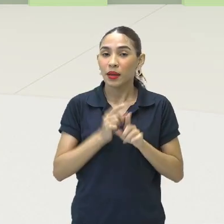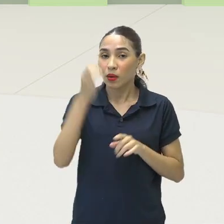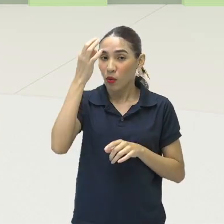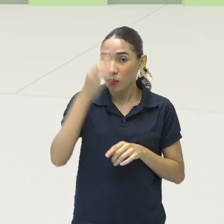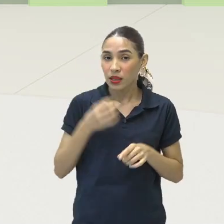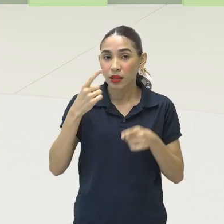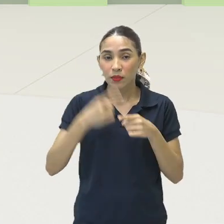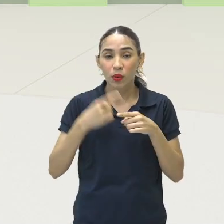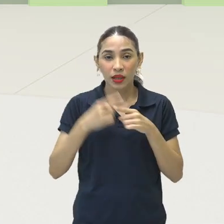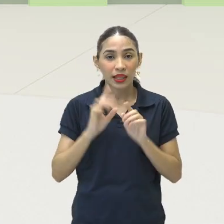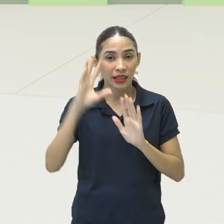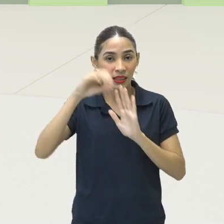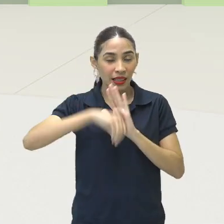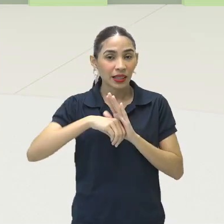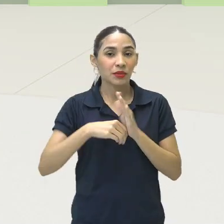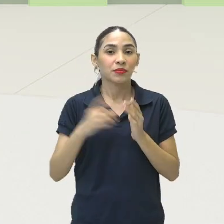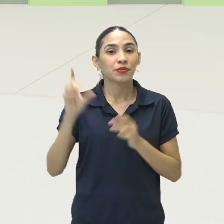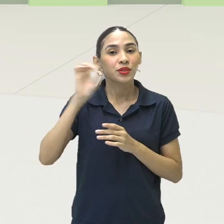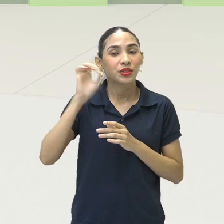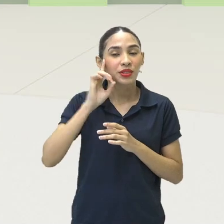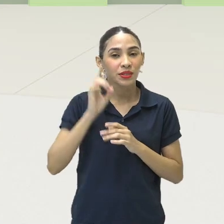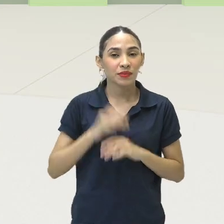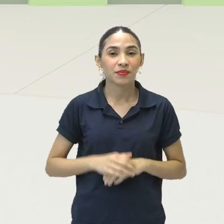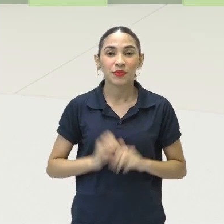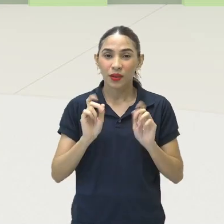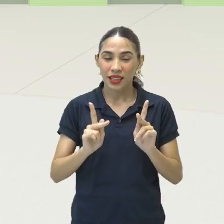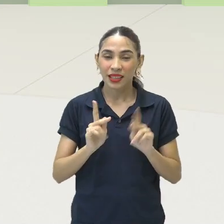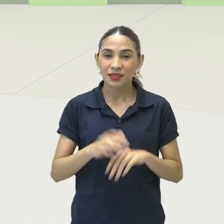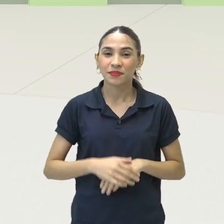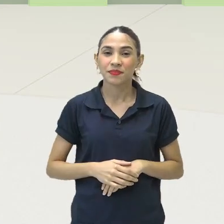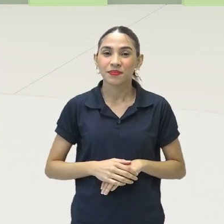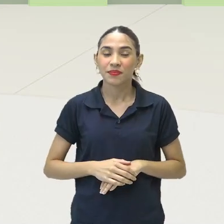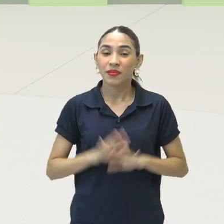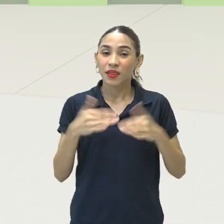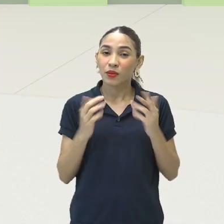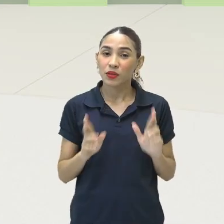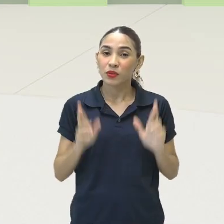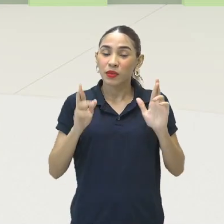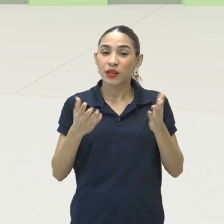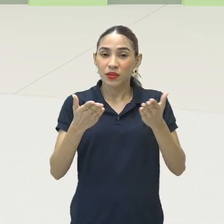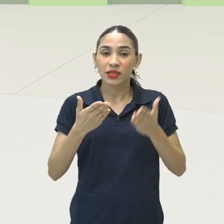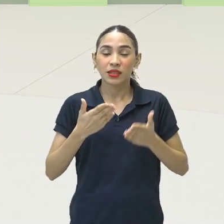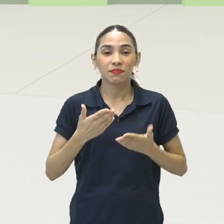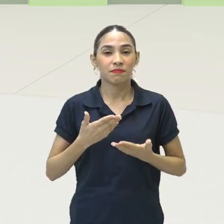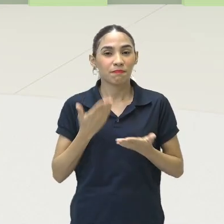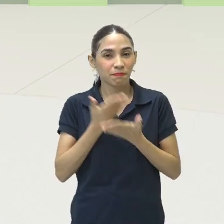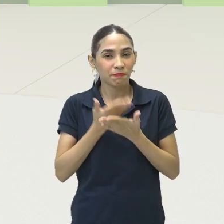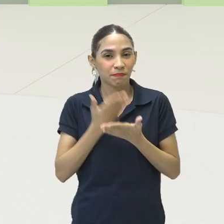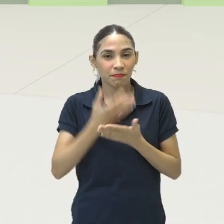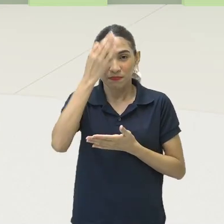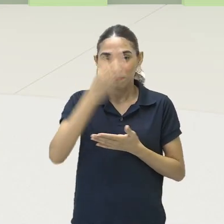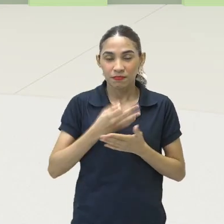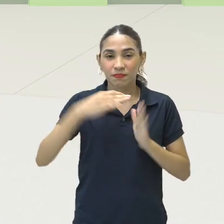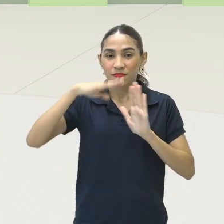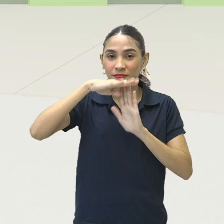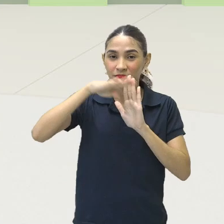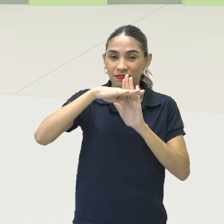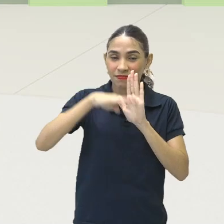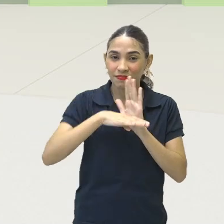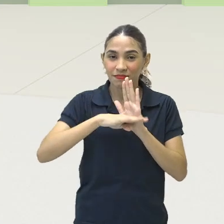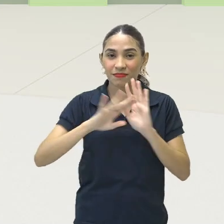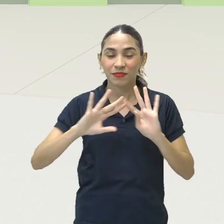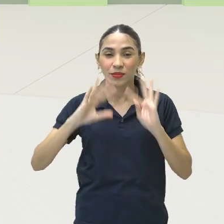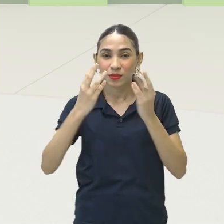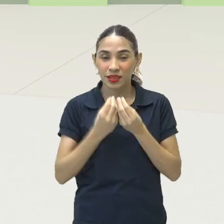porque eles estão presentes muito no nosso dia a dia. Tá certo, pessoal? Então, eu espero que vocês tenham compreendido. Estudamos aqui a classificação